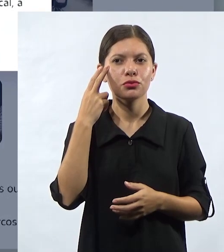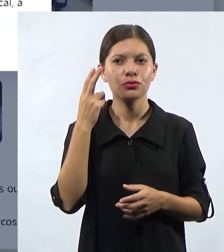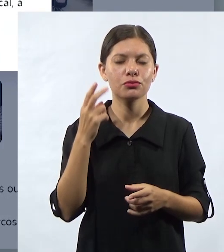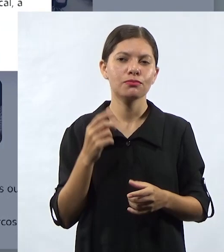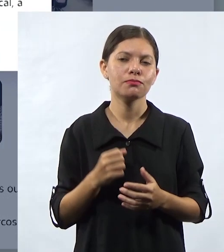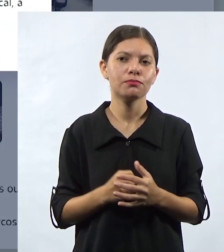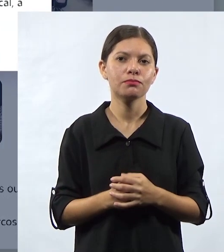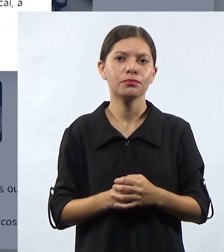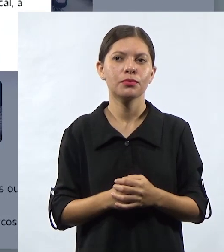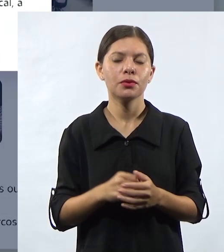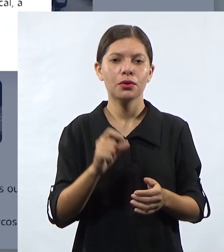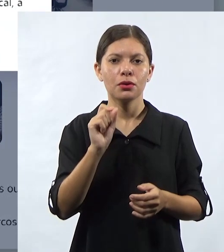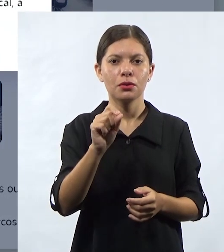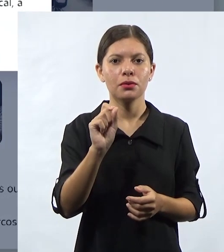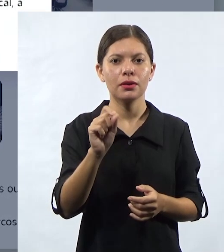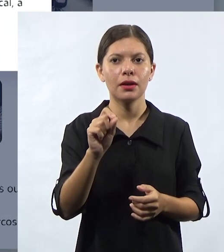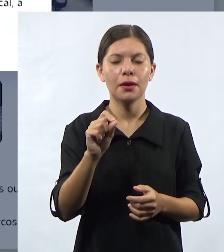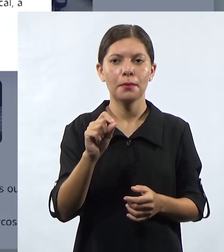tempo